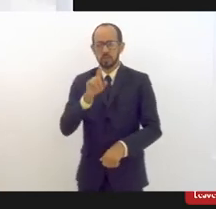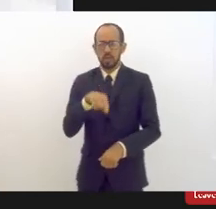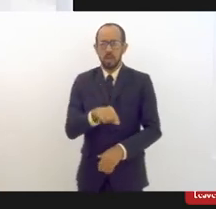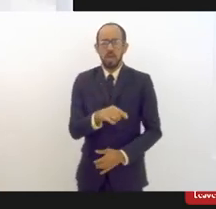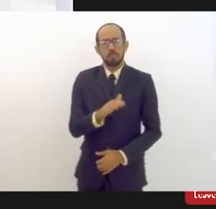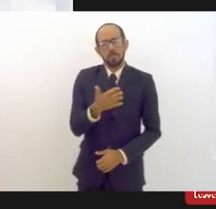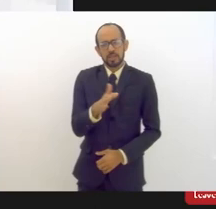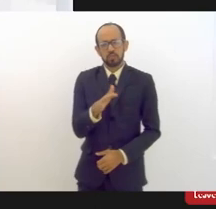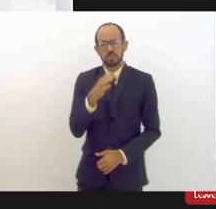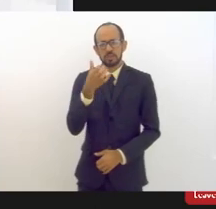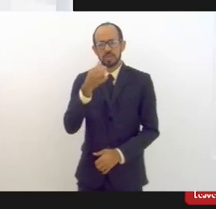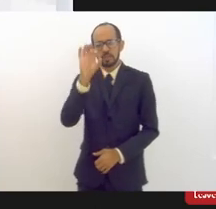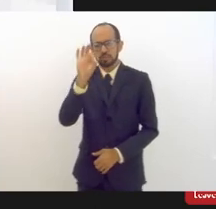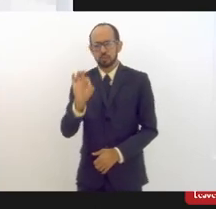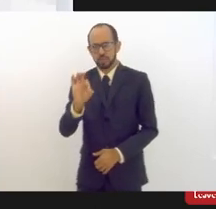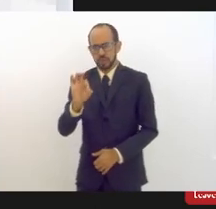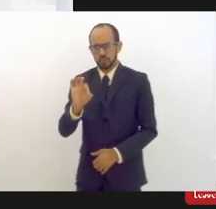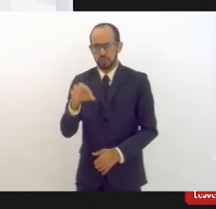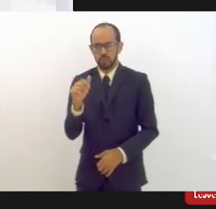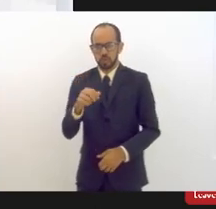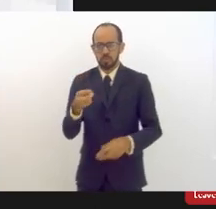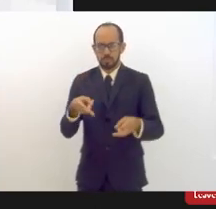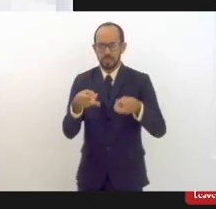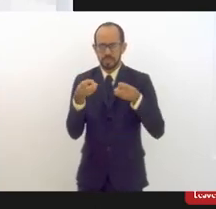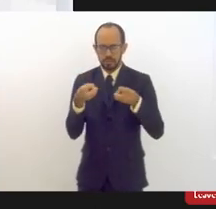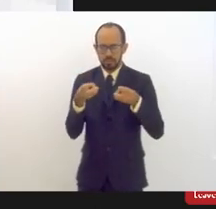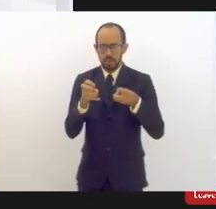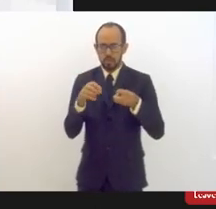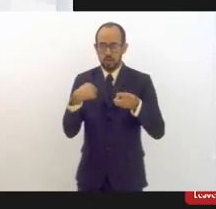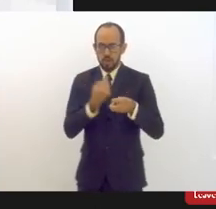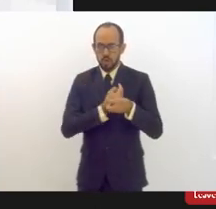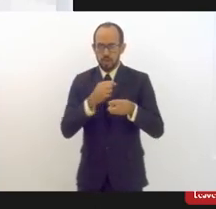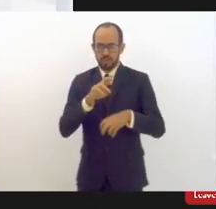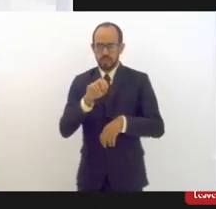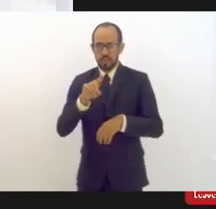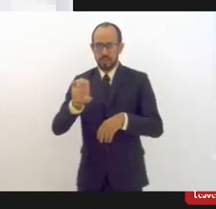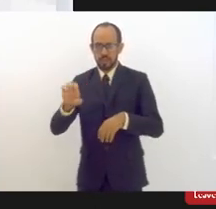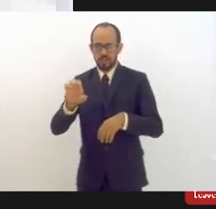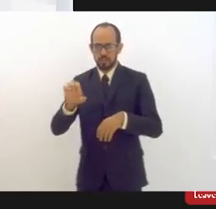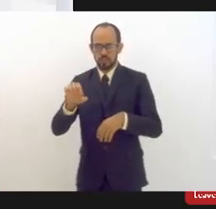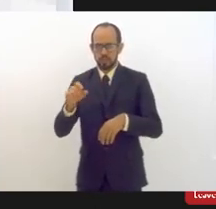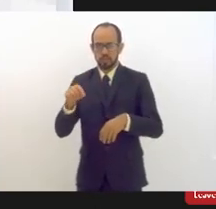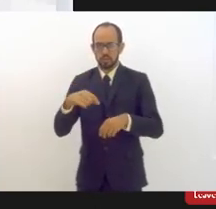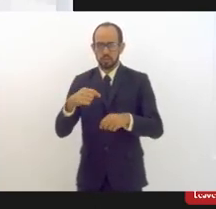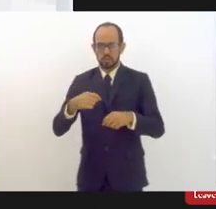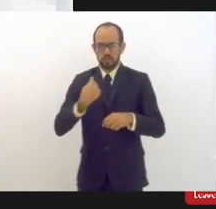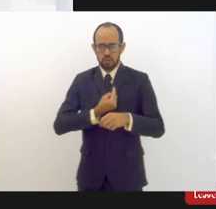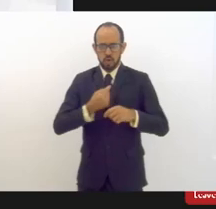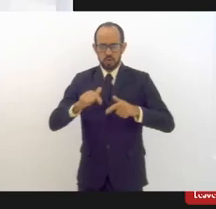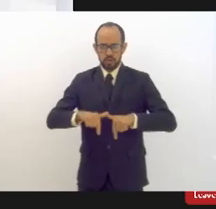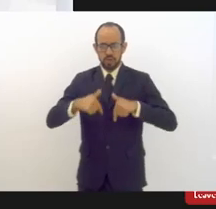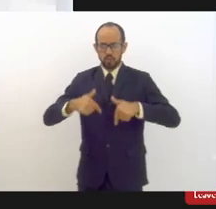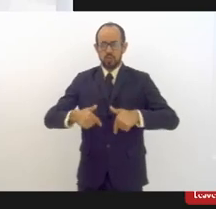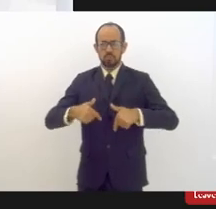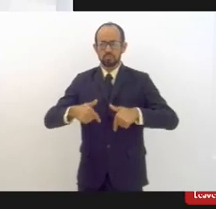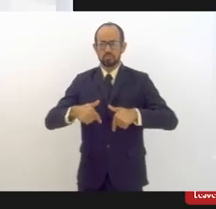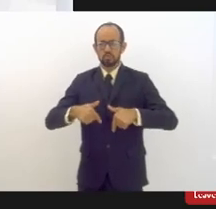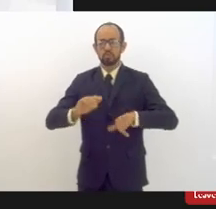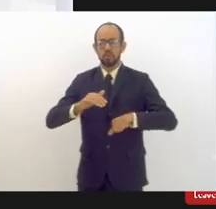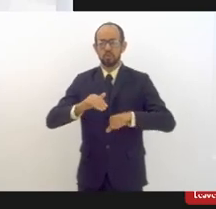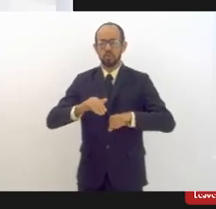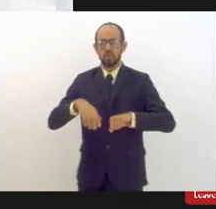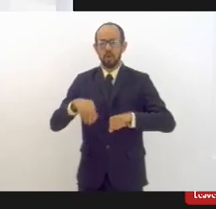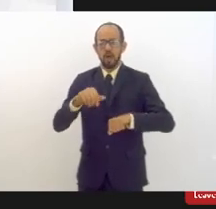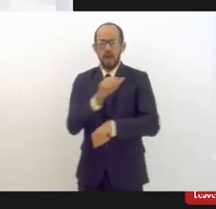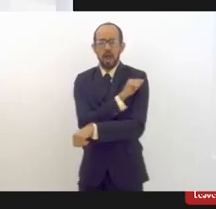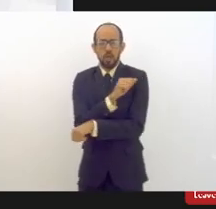de 6%. Olhando para dentro da nossa rede, como nós atuamos basicamente com os alunos dos